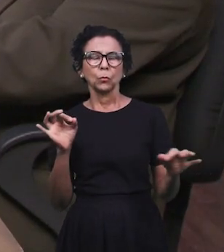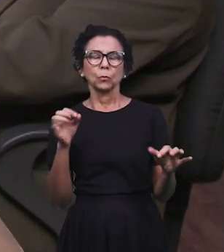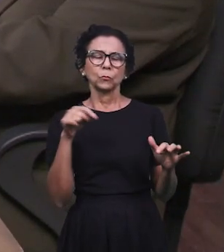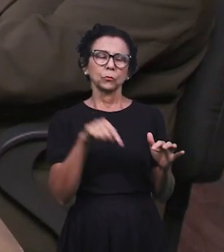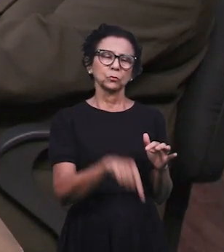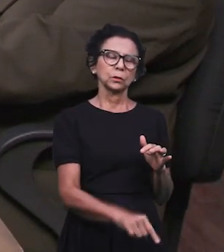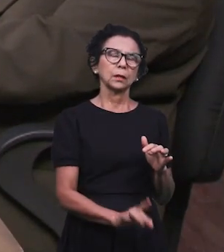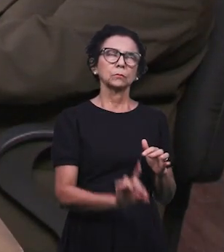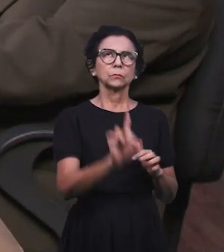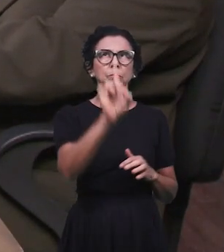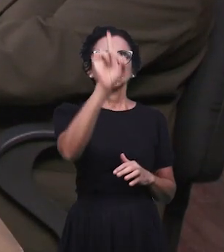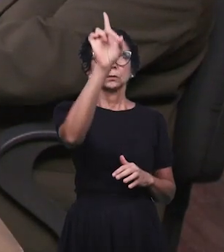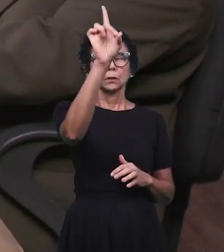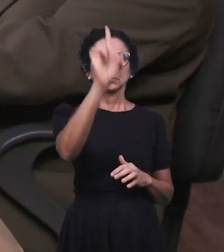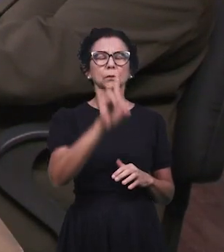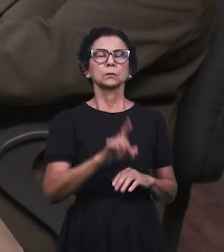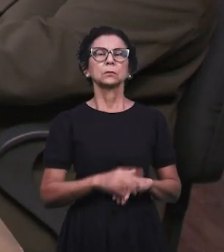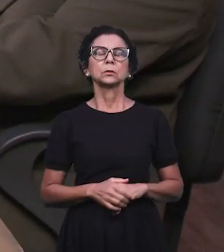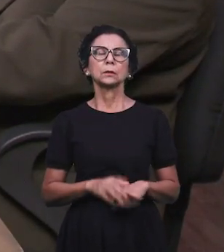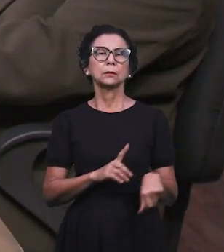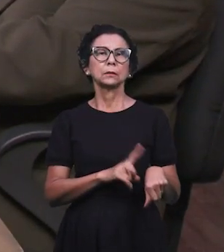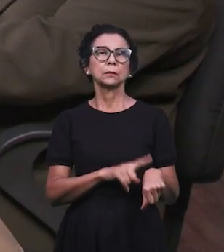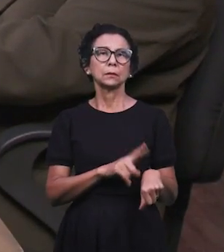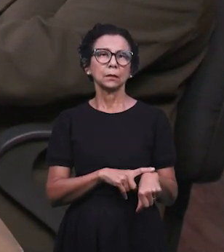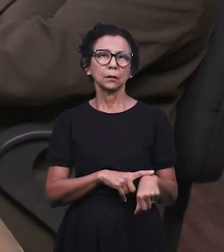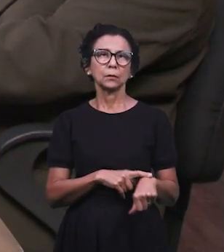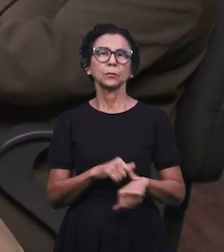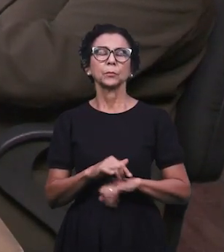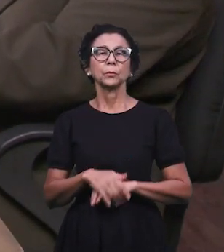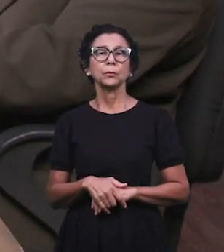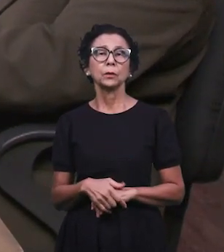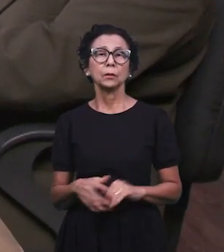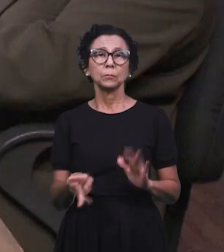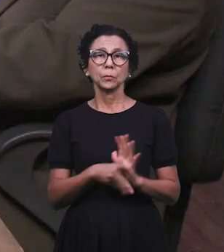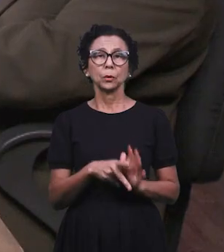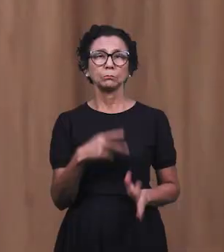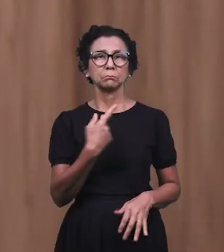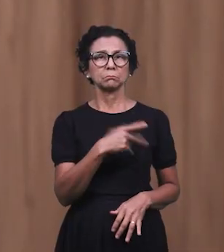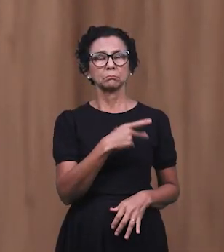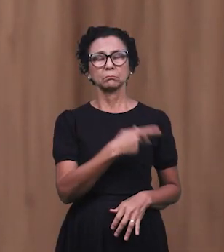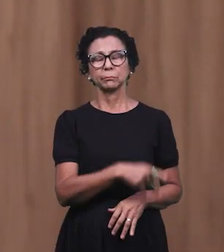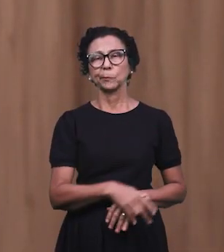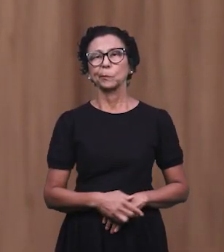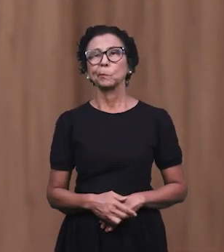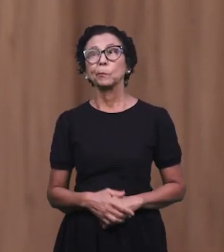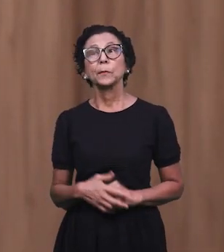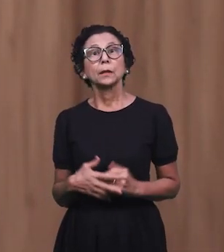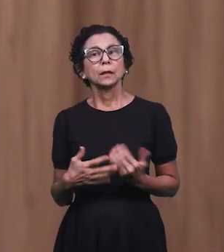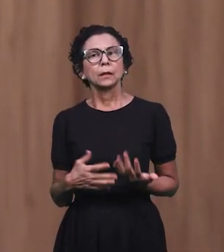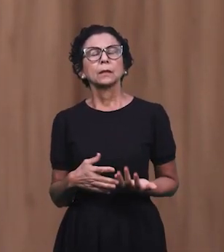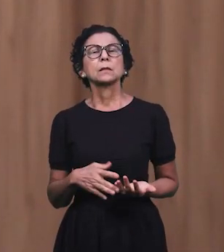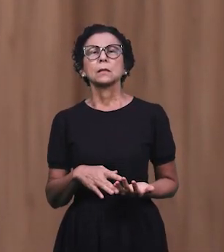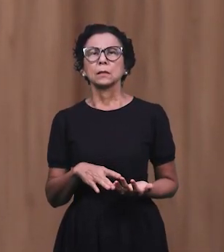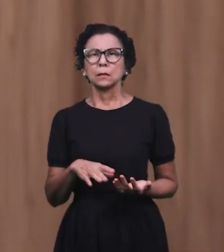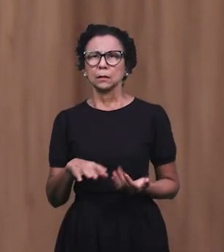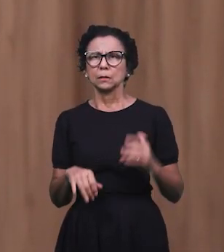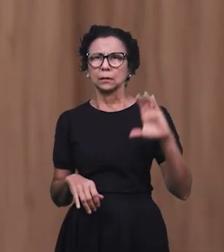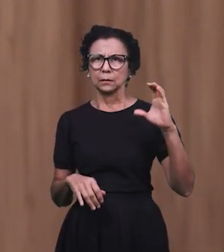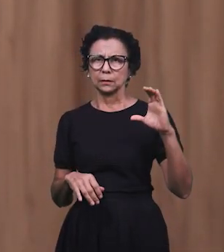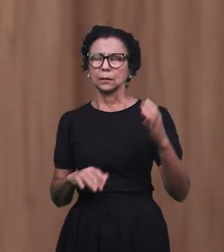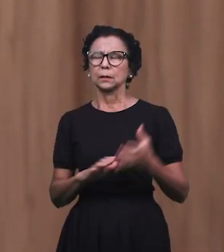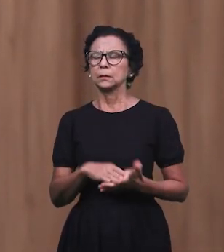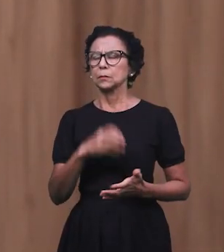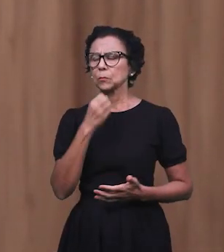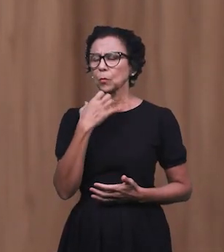largura, profundidade, altura e o tempo, e ela é salutar para essa vida, e é muito importante. Nós confiamos